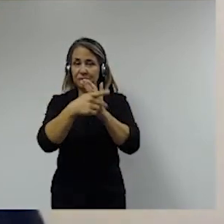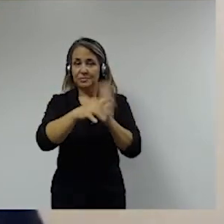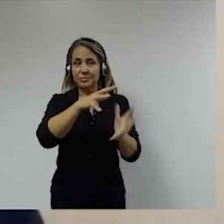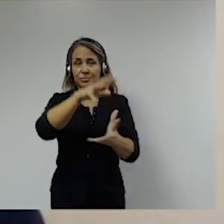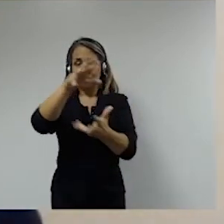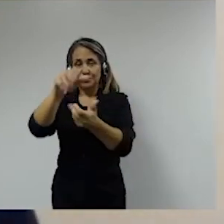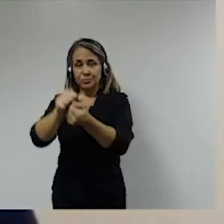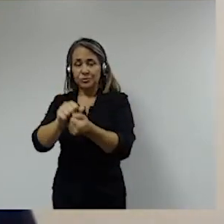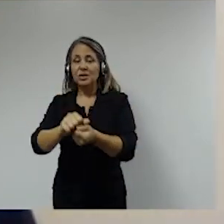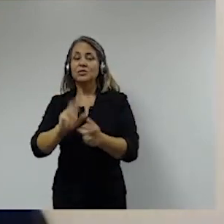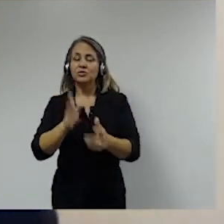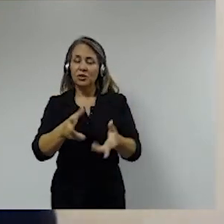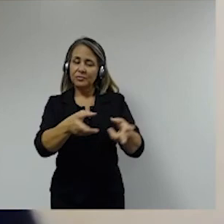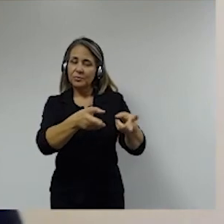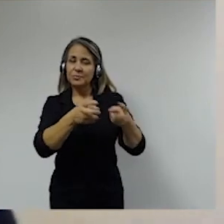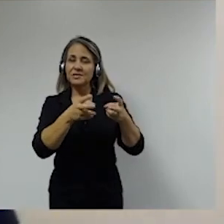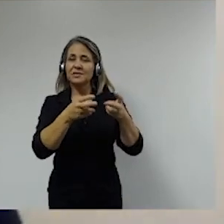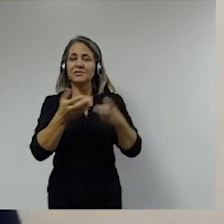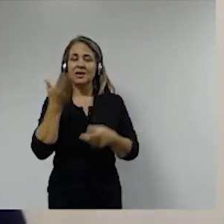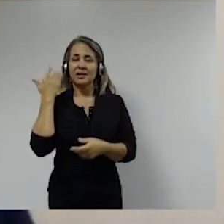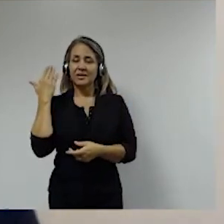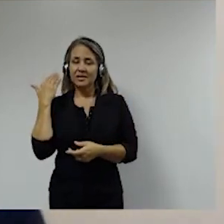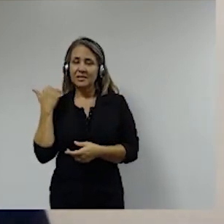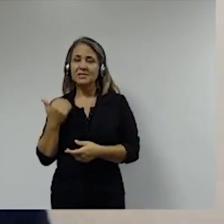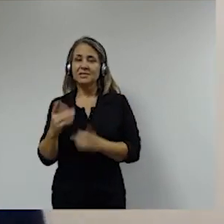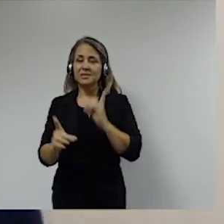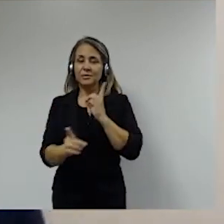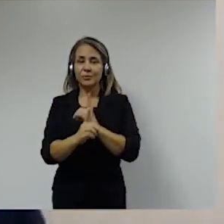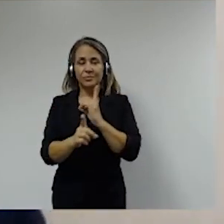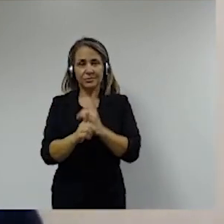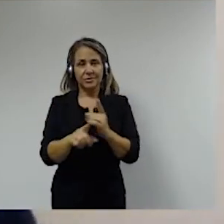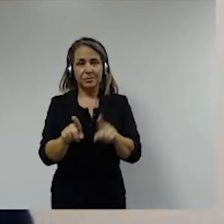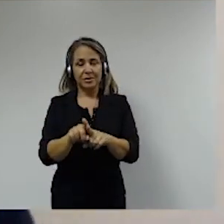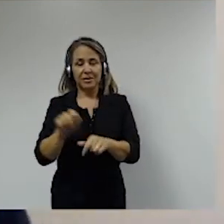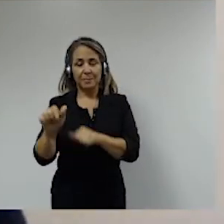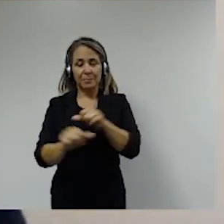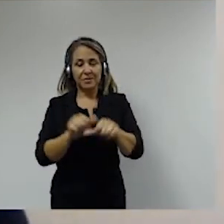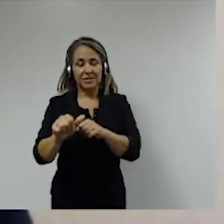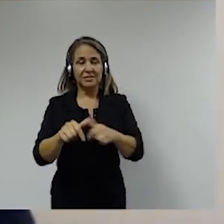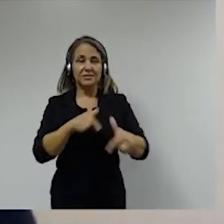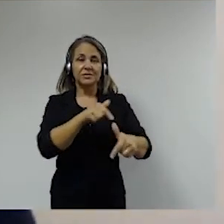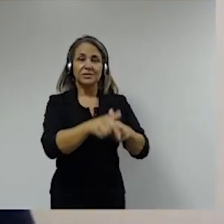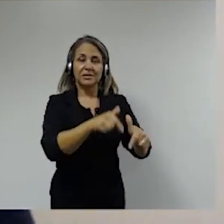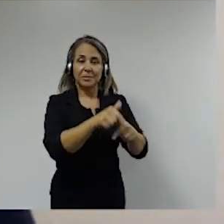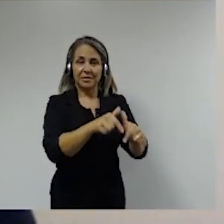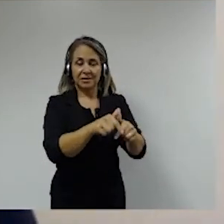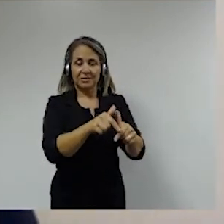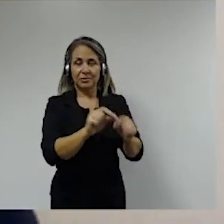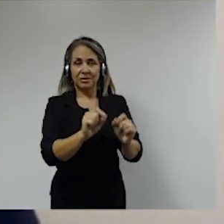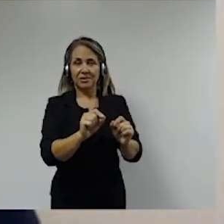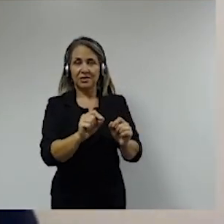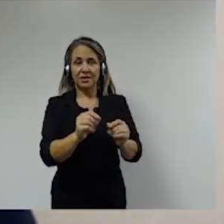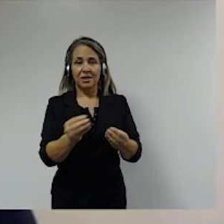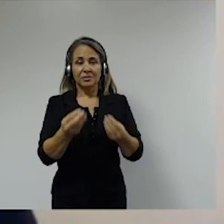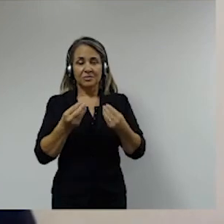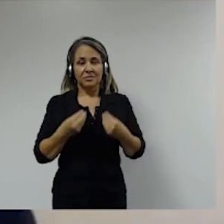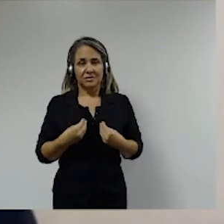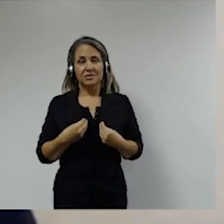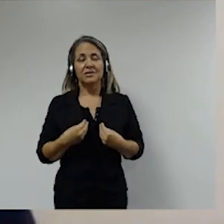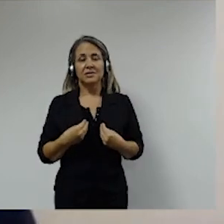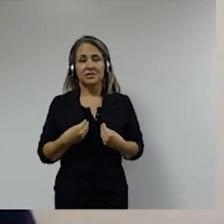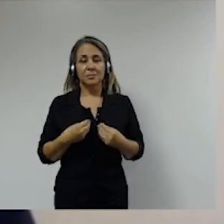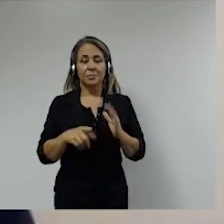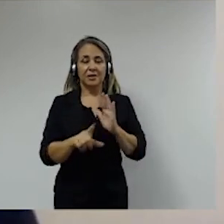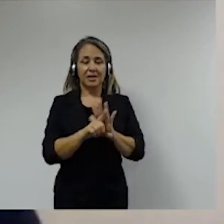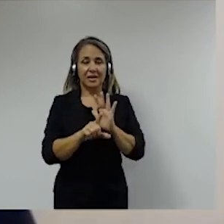vem sendo observada e que já encontrou, na chamada reforma trabalhista, nos trazida à malha